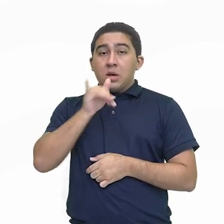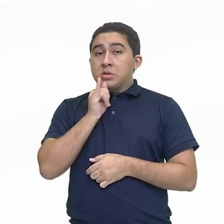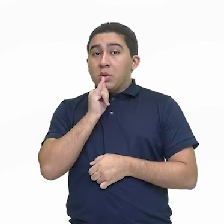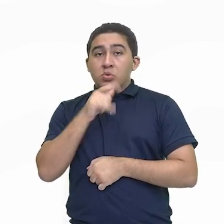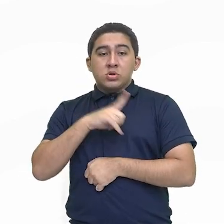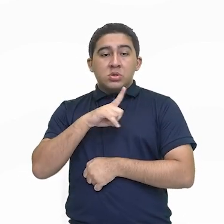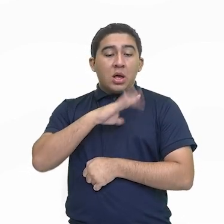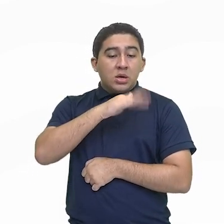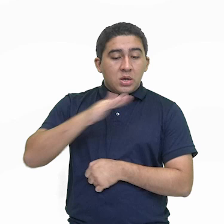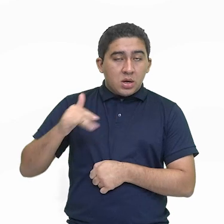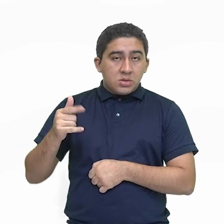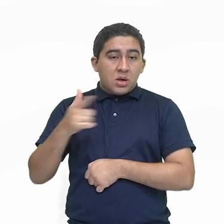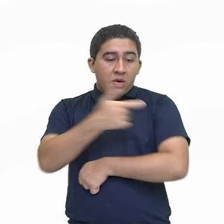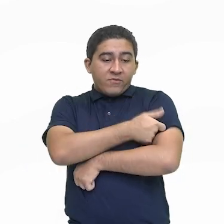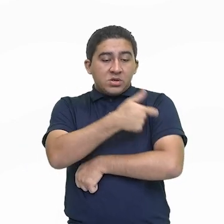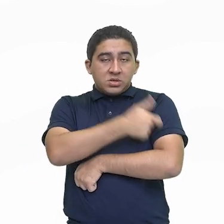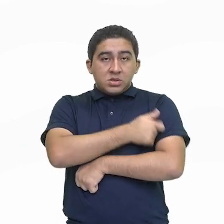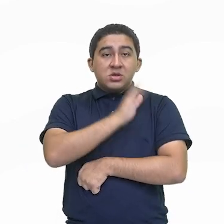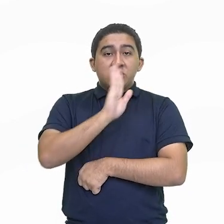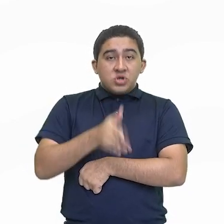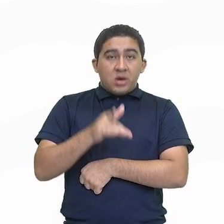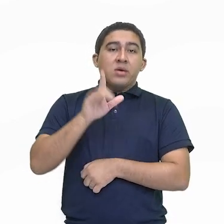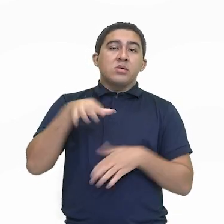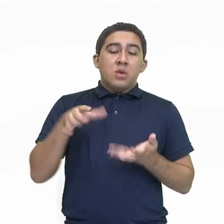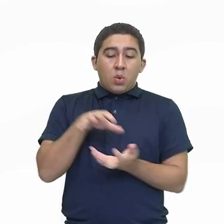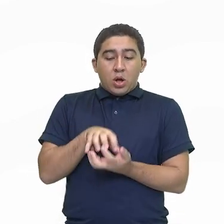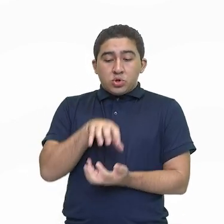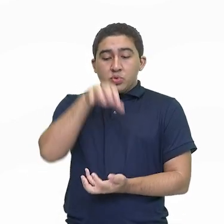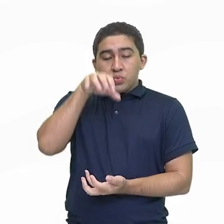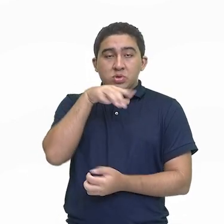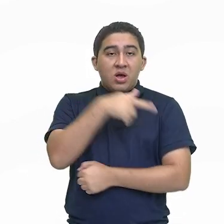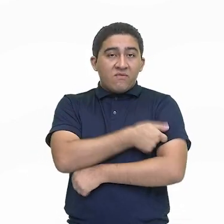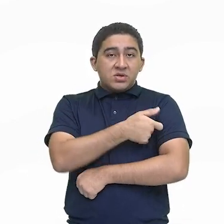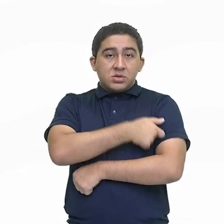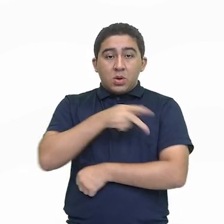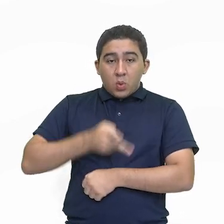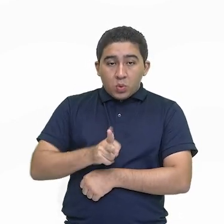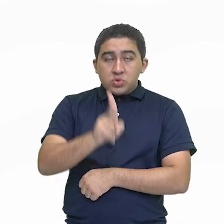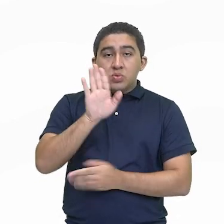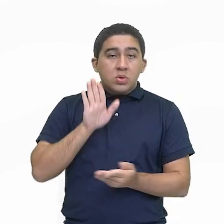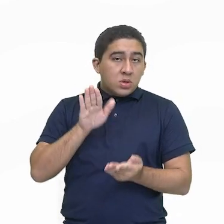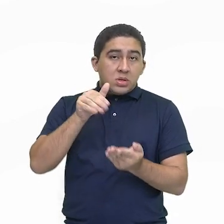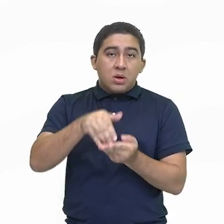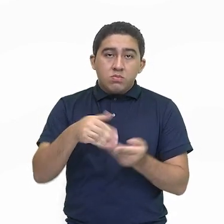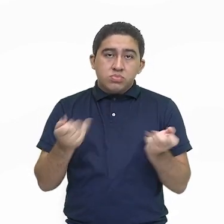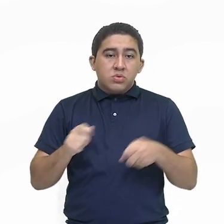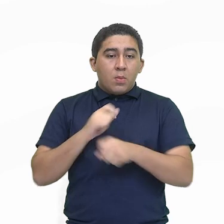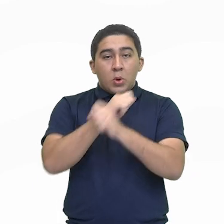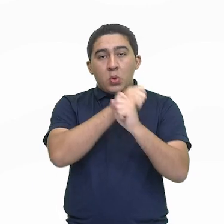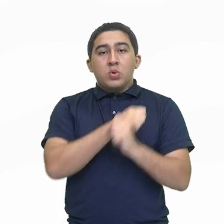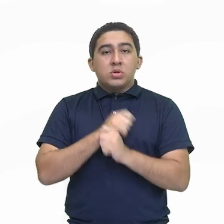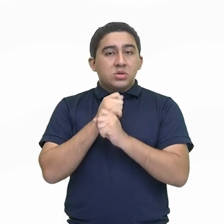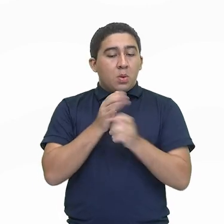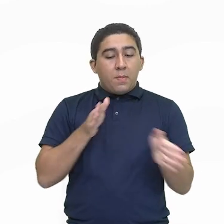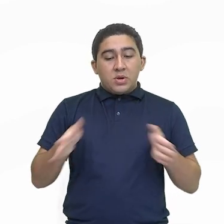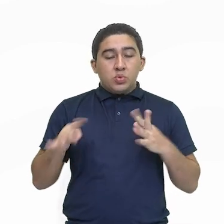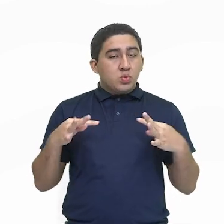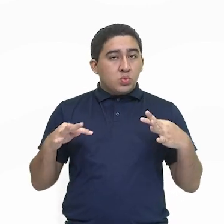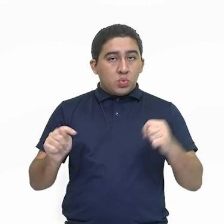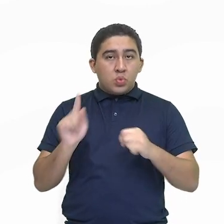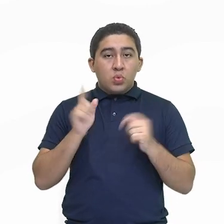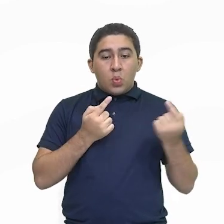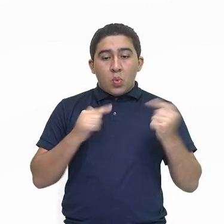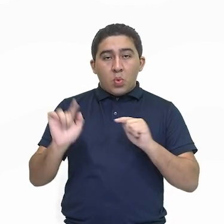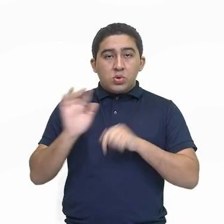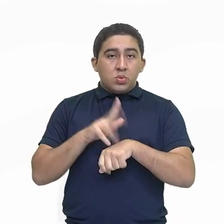criança, na sua fase adulta, essa vacina ainda vai estar atuando, né? Proporcionando uma proteção duradoura contra essas